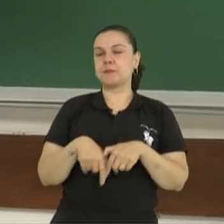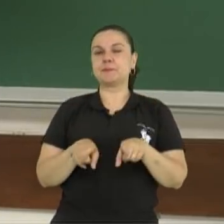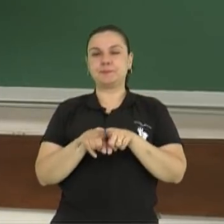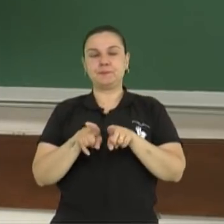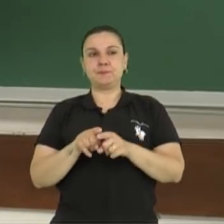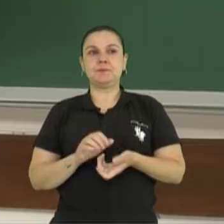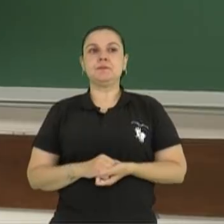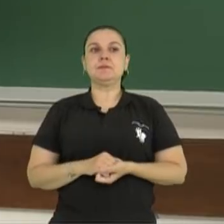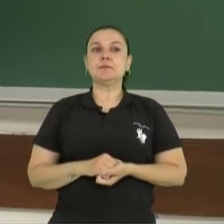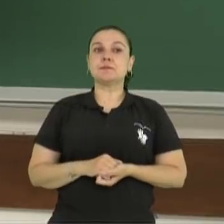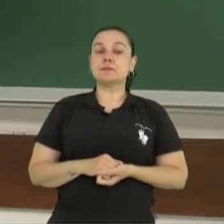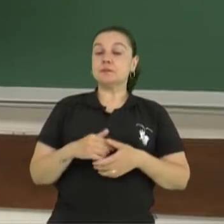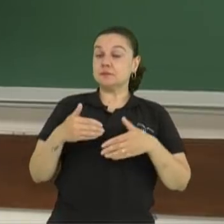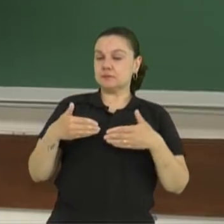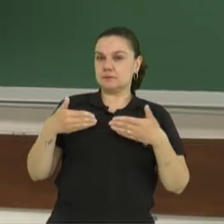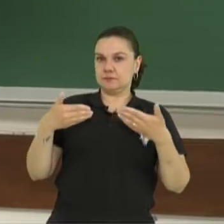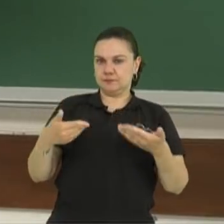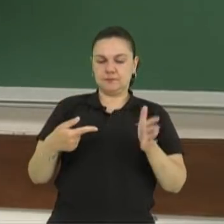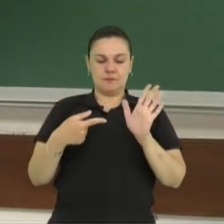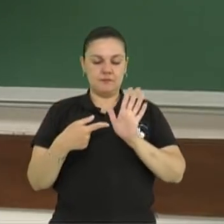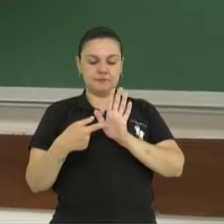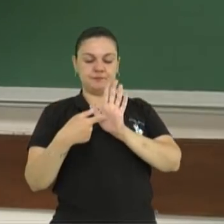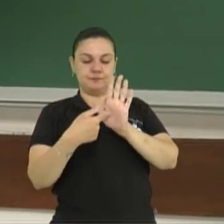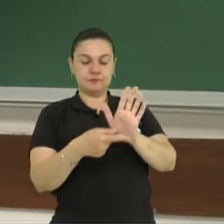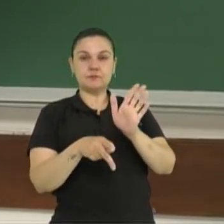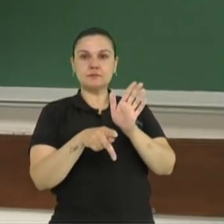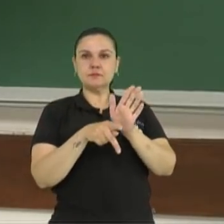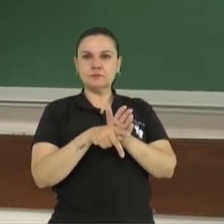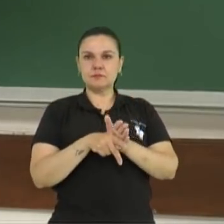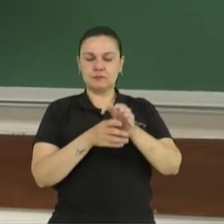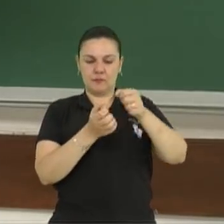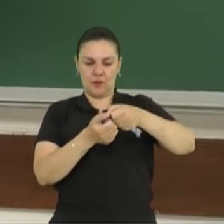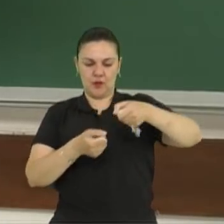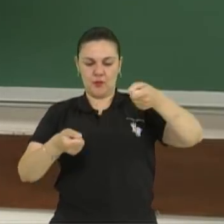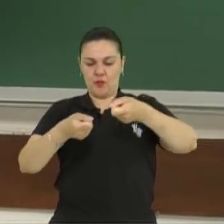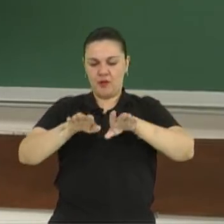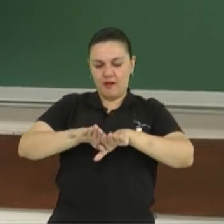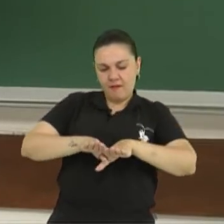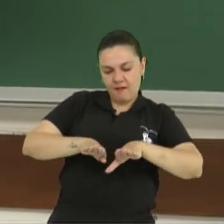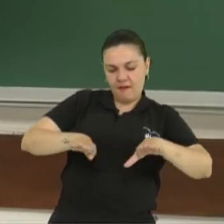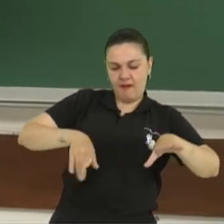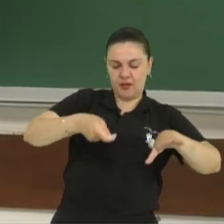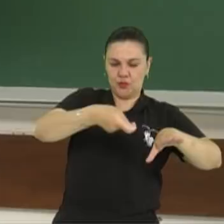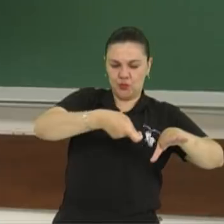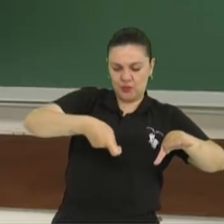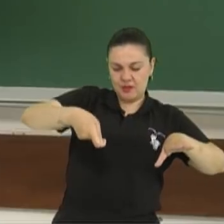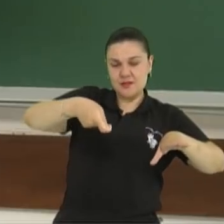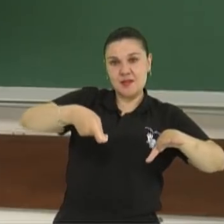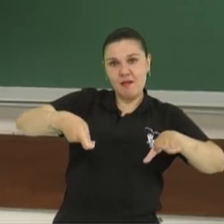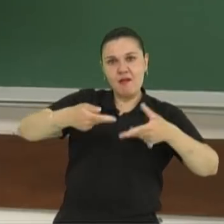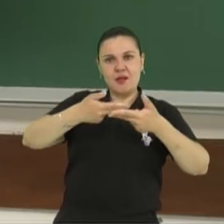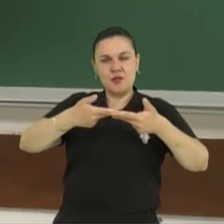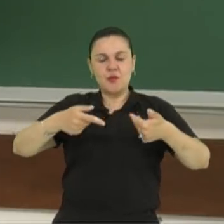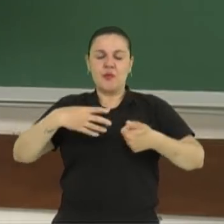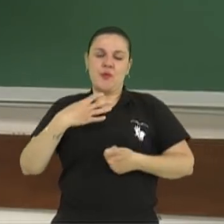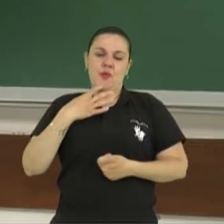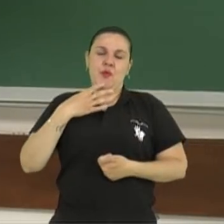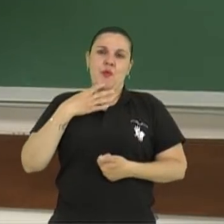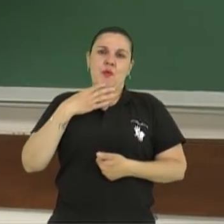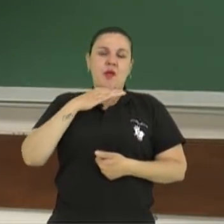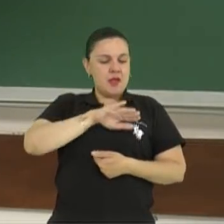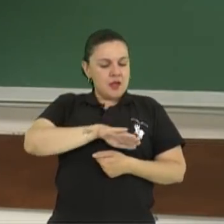também. Então, além daquela representação física da superfície, né? Além de eu conhecer ali